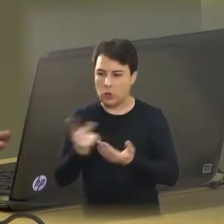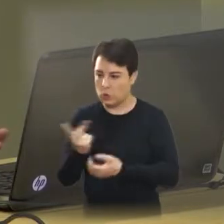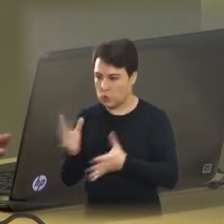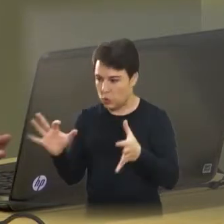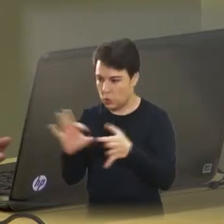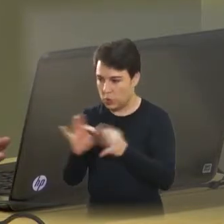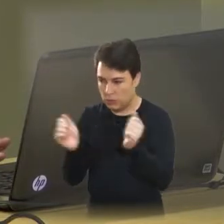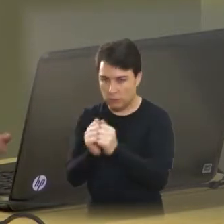junto.